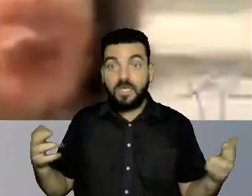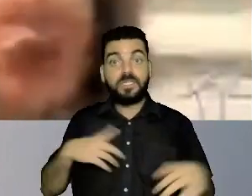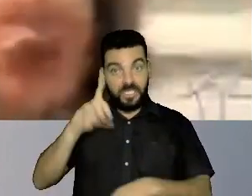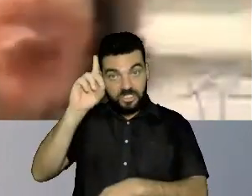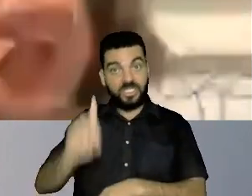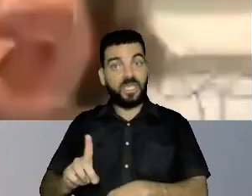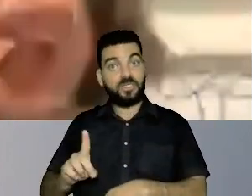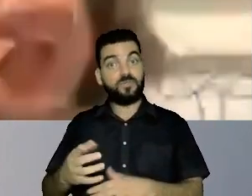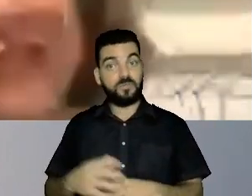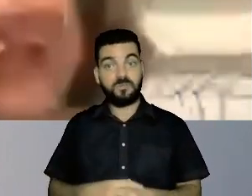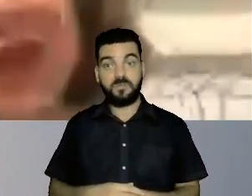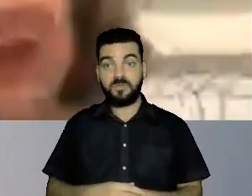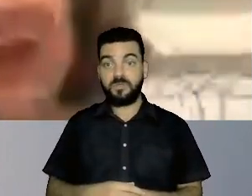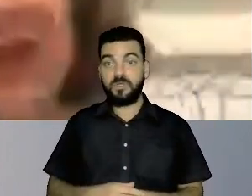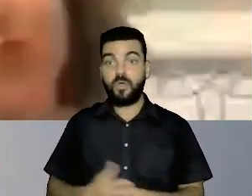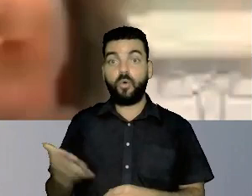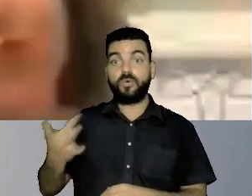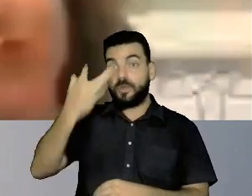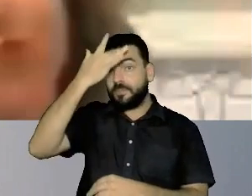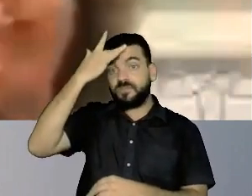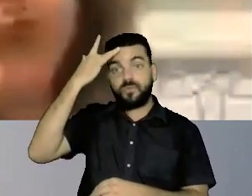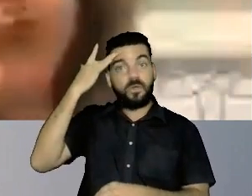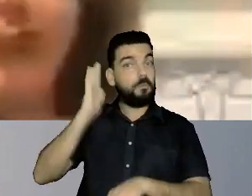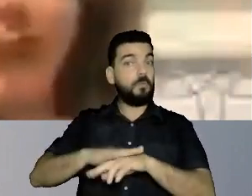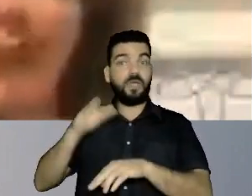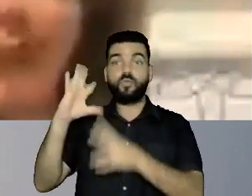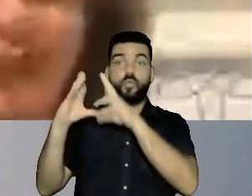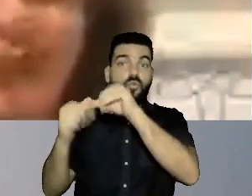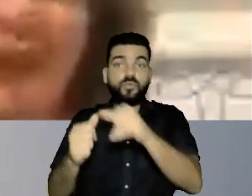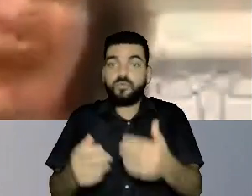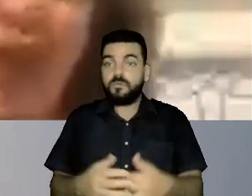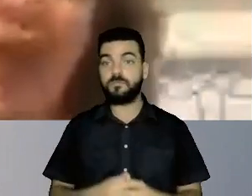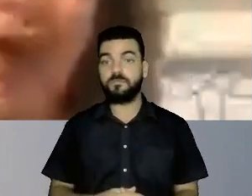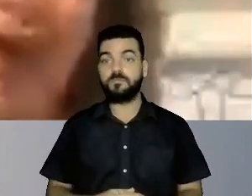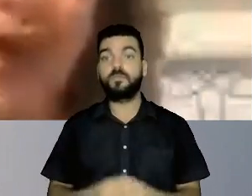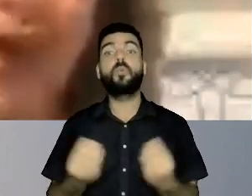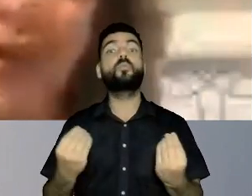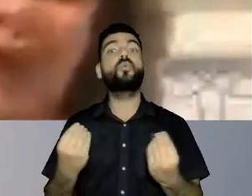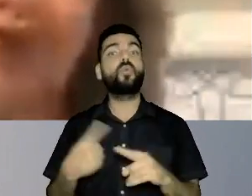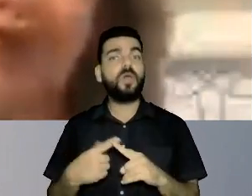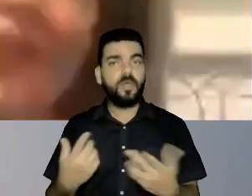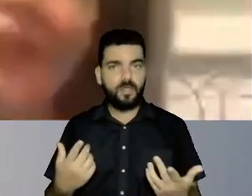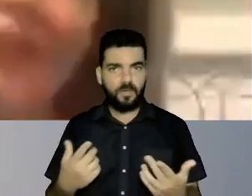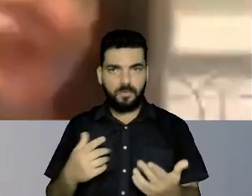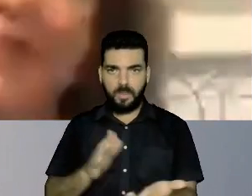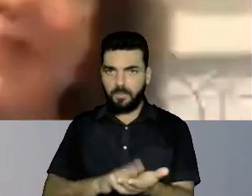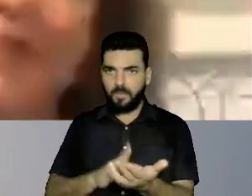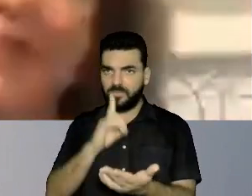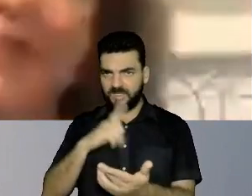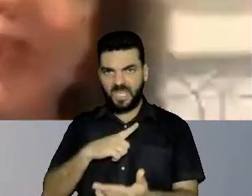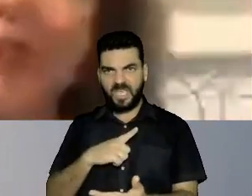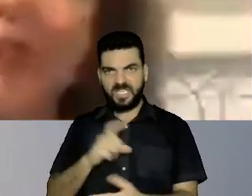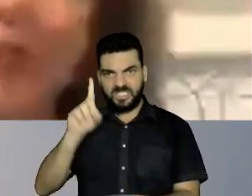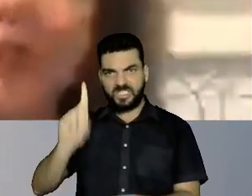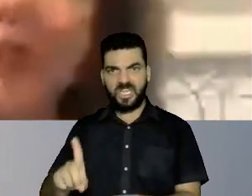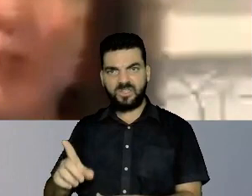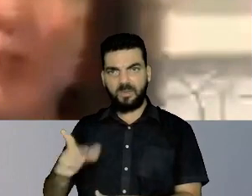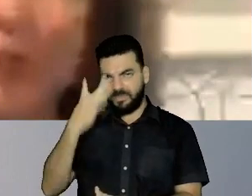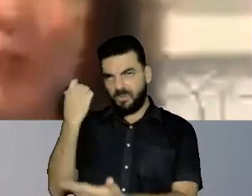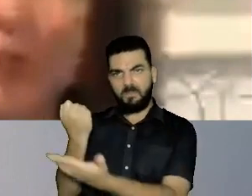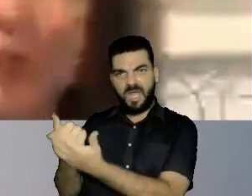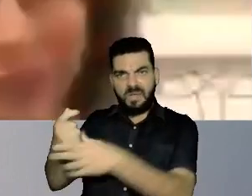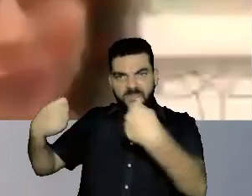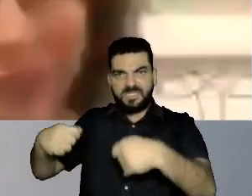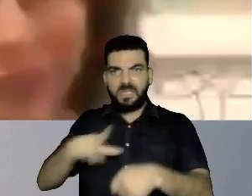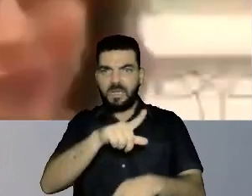Sendo que eu não sei se vocês sabem, mas a música dos Parabéns para Você, ela tem direitos autorais. Até hoje é a pessoa que